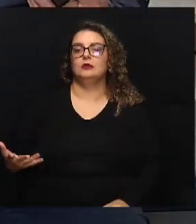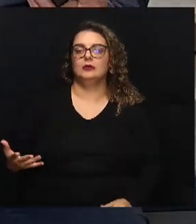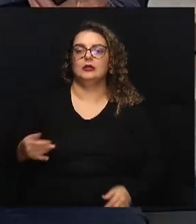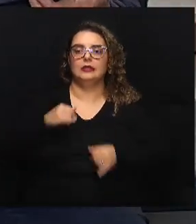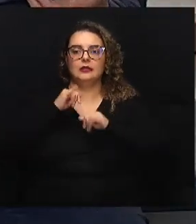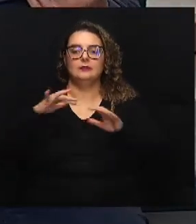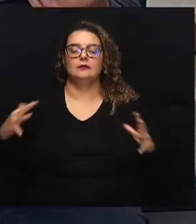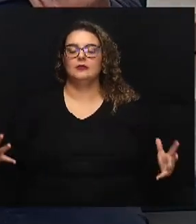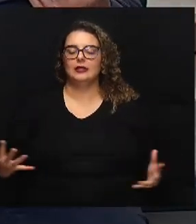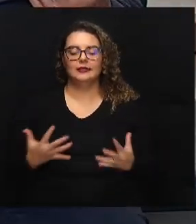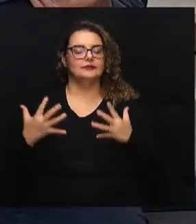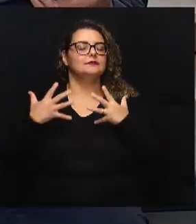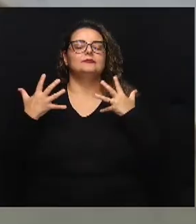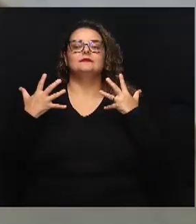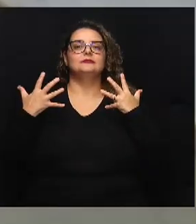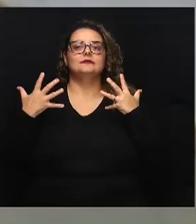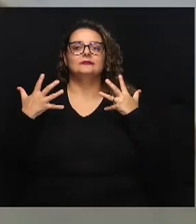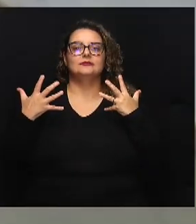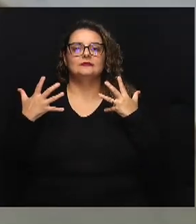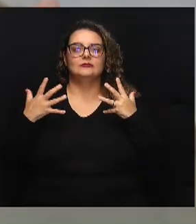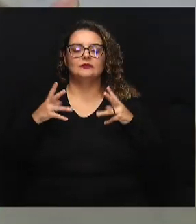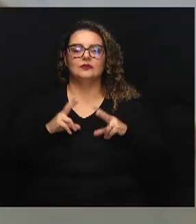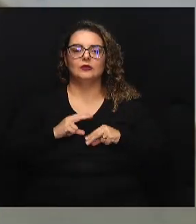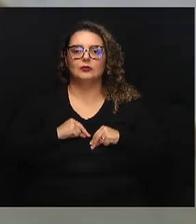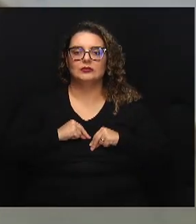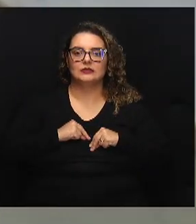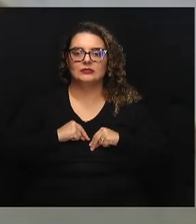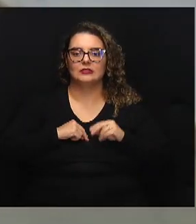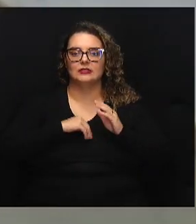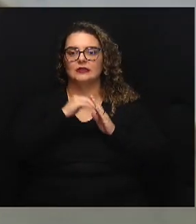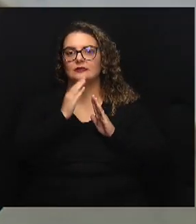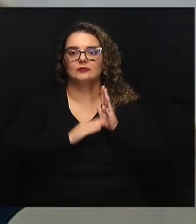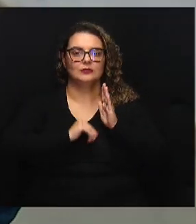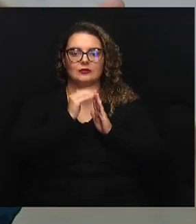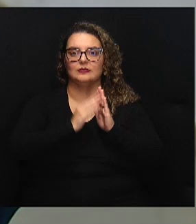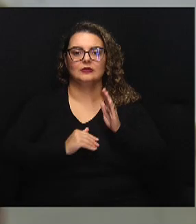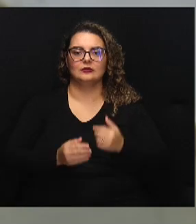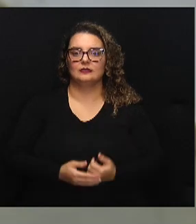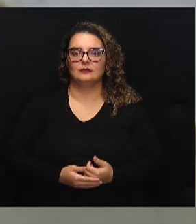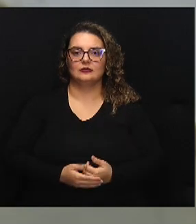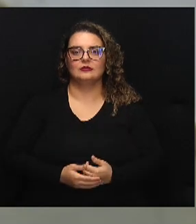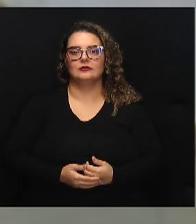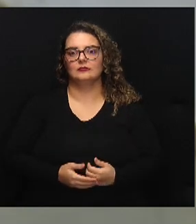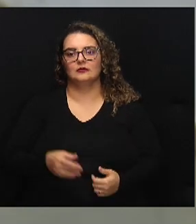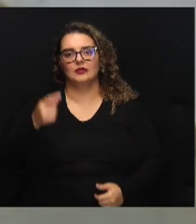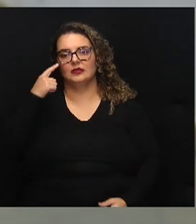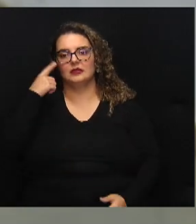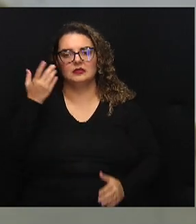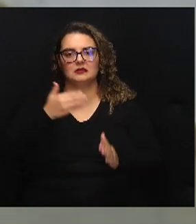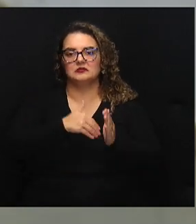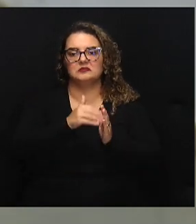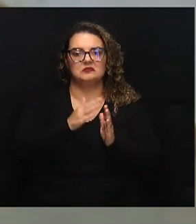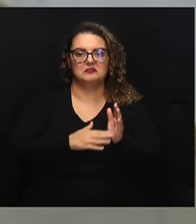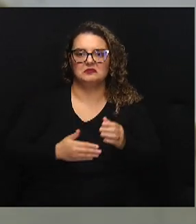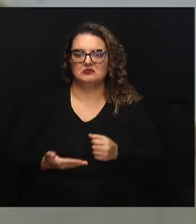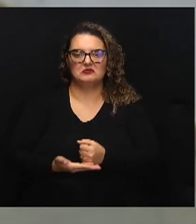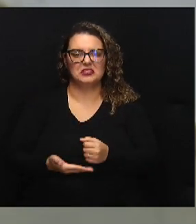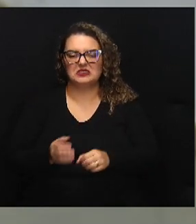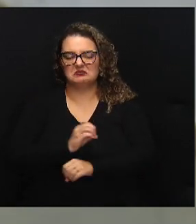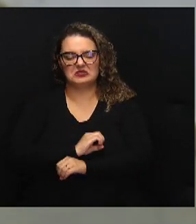grande e falei, nossa, eu vou pintar, vou pintar, vou pintar. Minha noção de pintura era basicamente